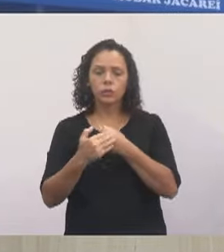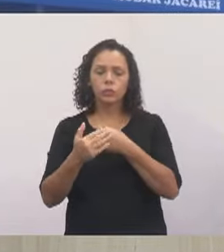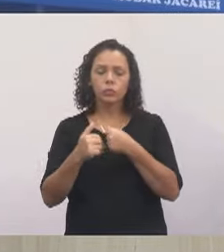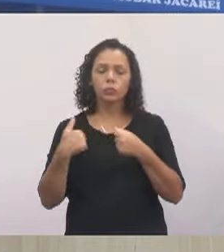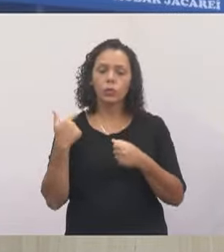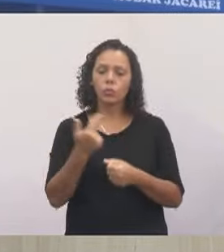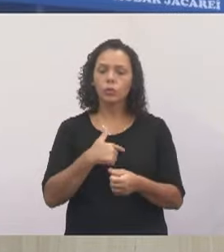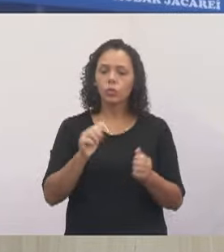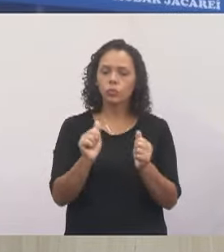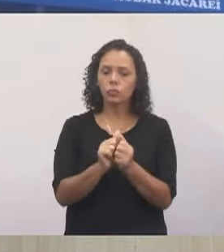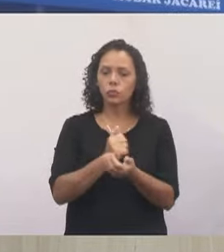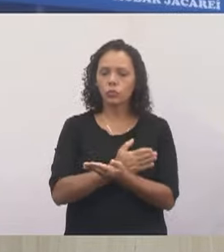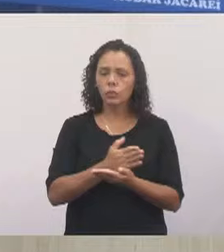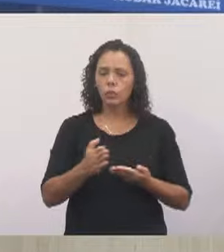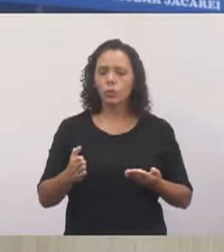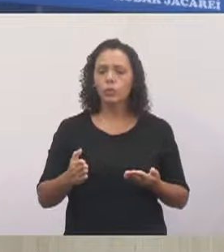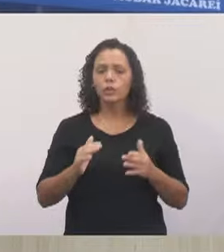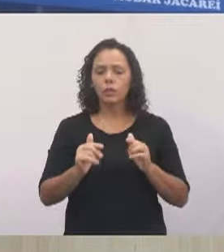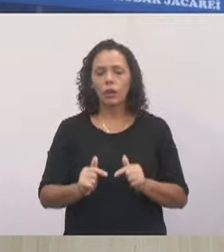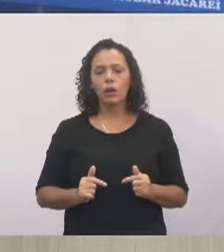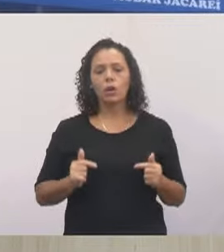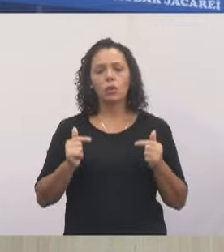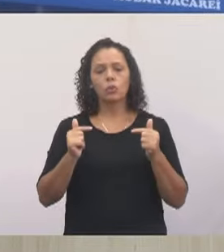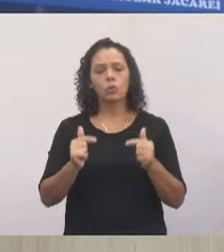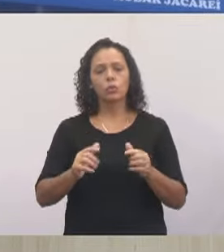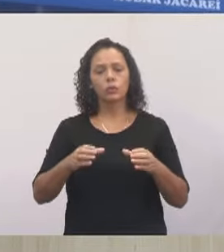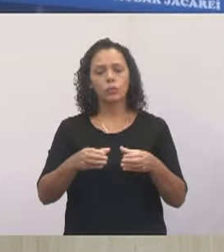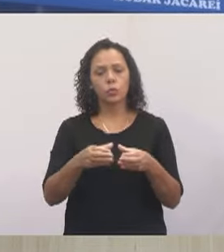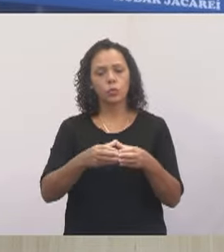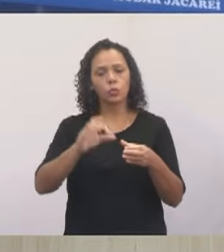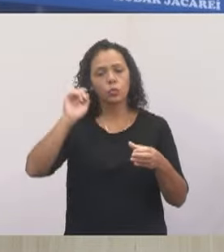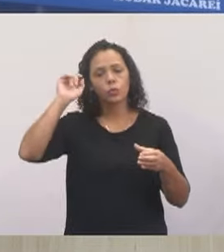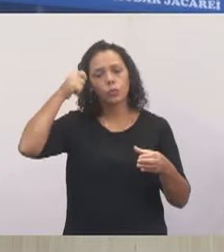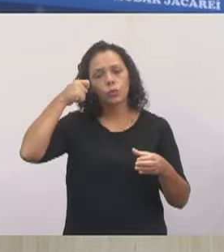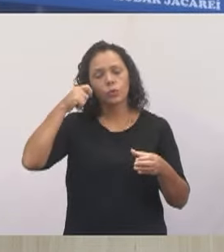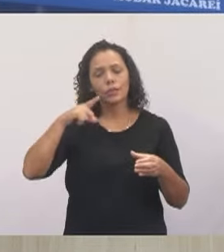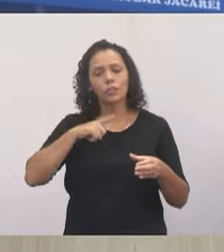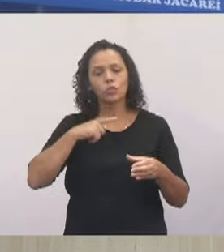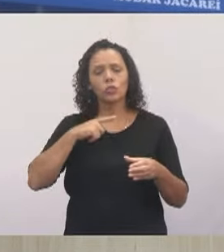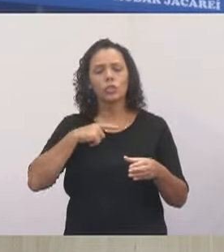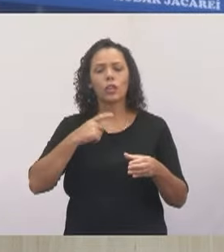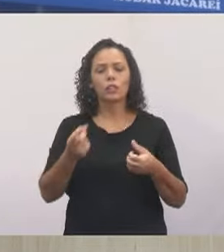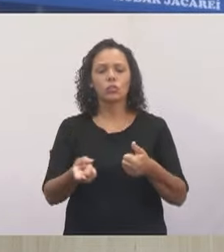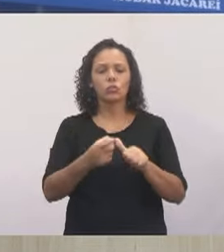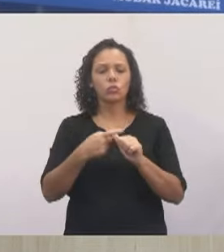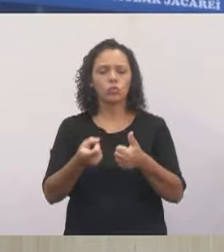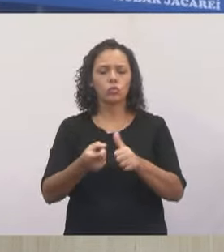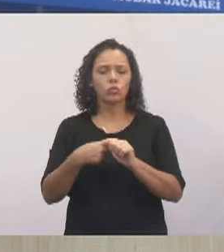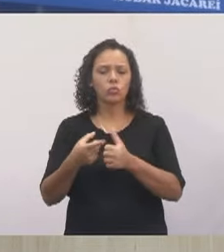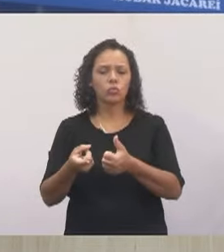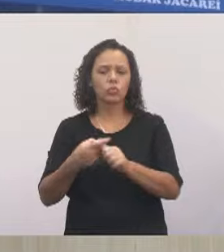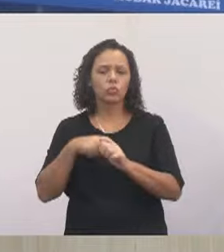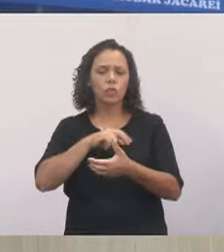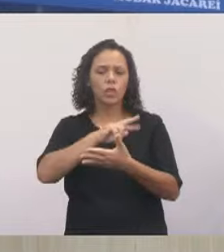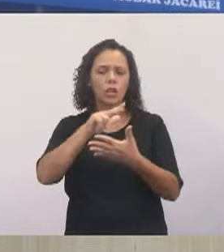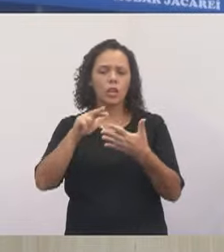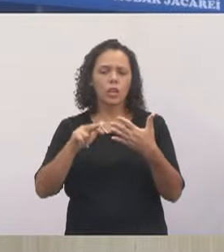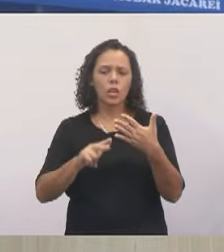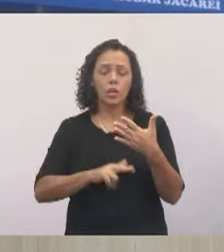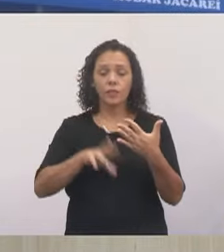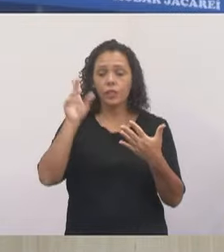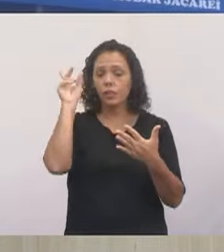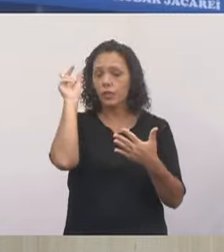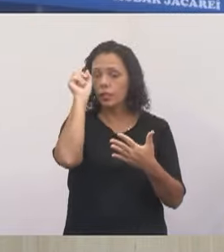gente começar o caminho da luta do Ponte Preta, que tinha as dívidas, e eram umas dívidas muito